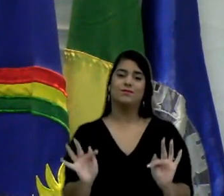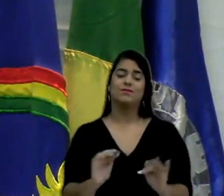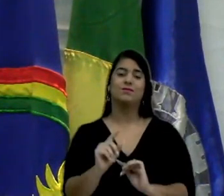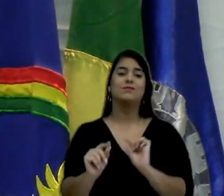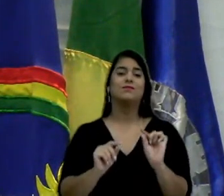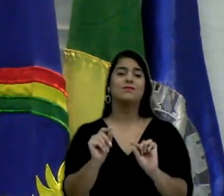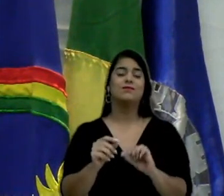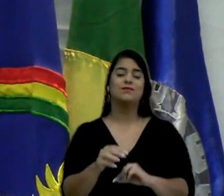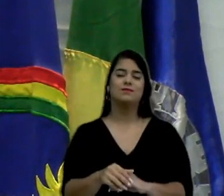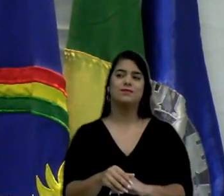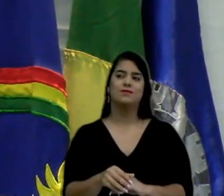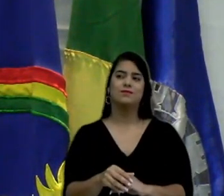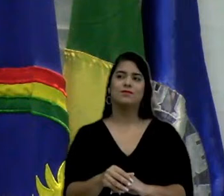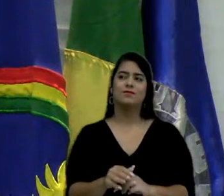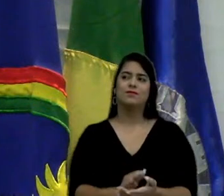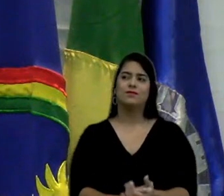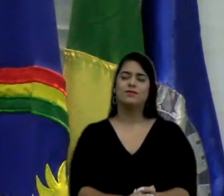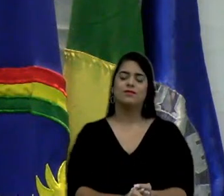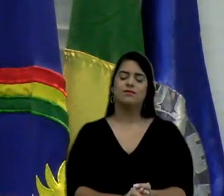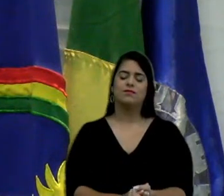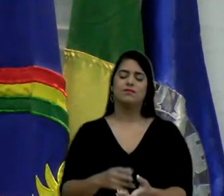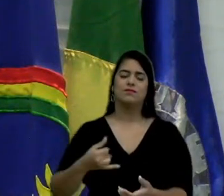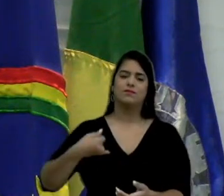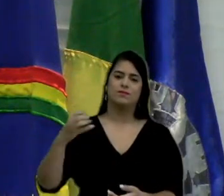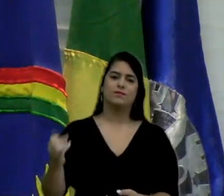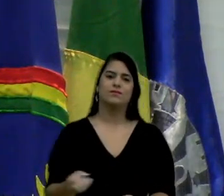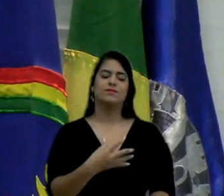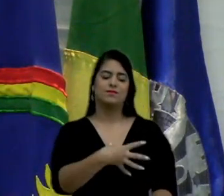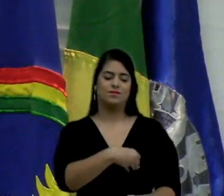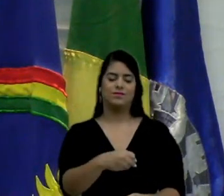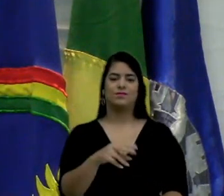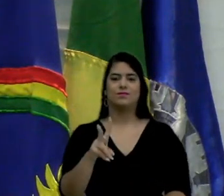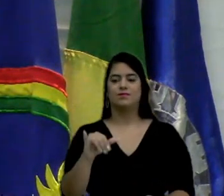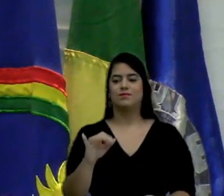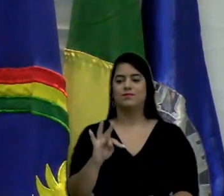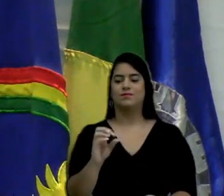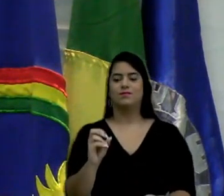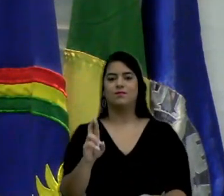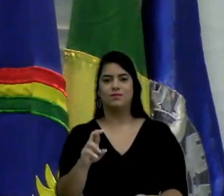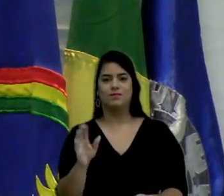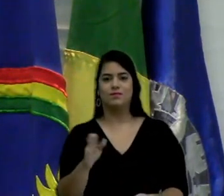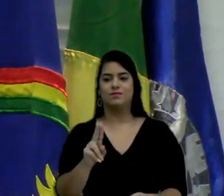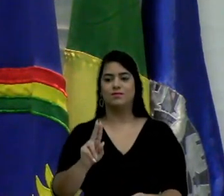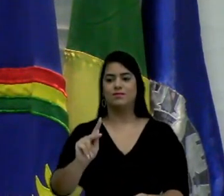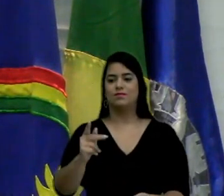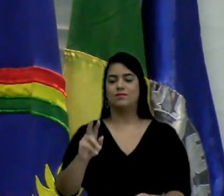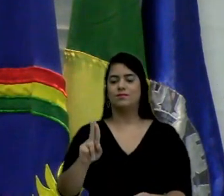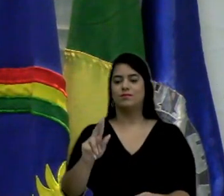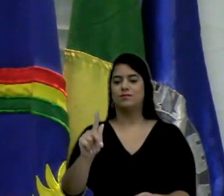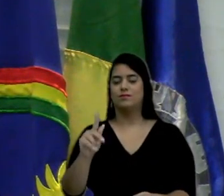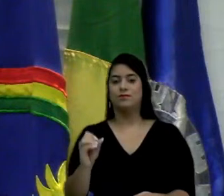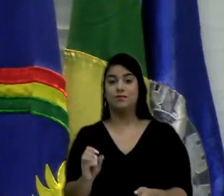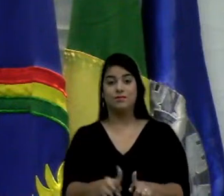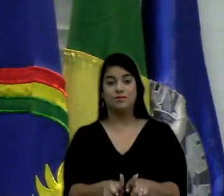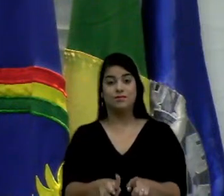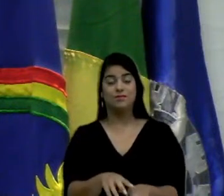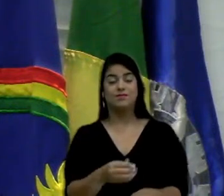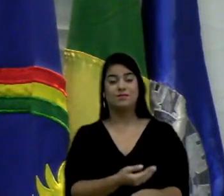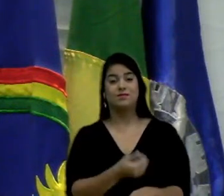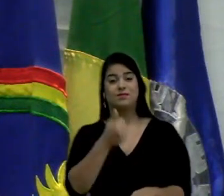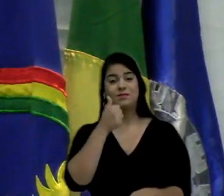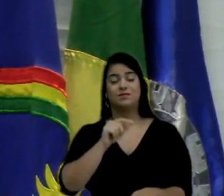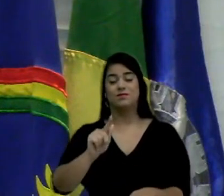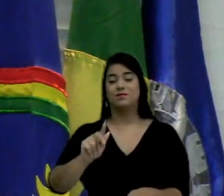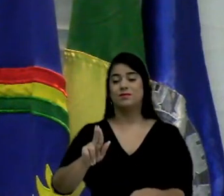a pela passagem de aniversário do meu filho Vítor Hugo da nossa amiga funcionária do sindicato Lourdes